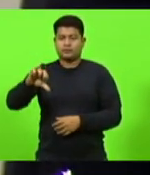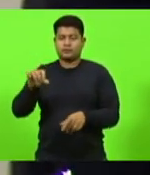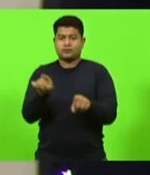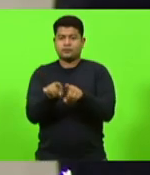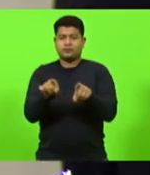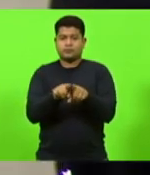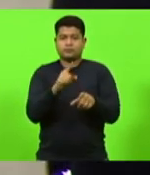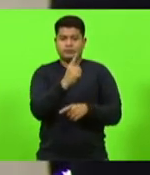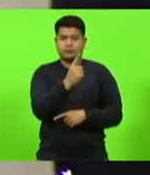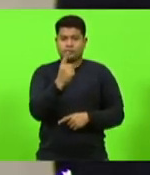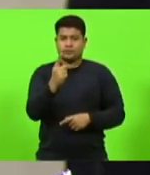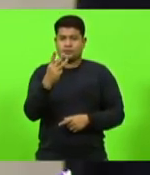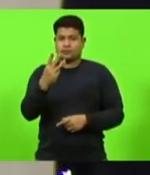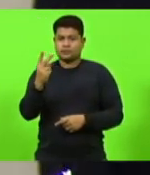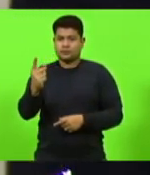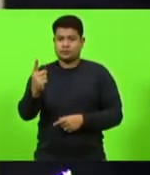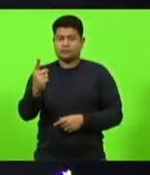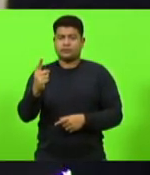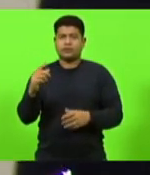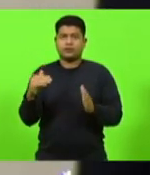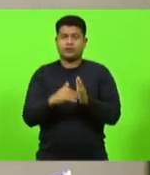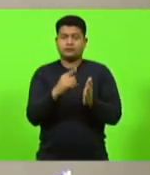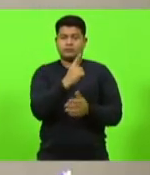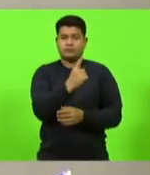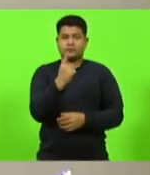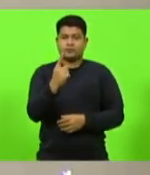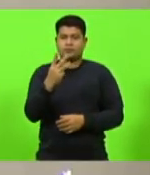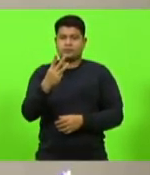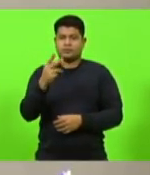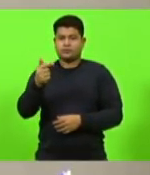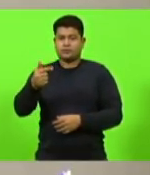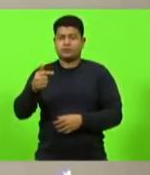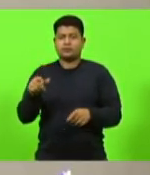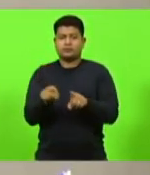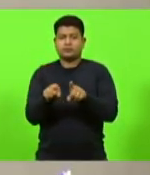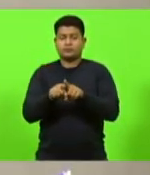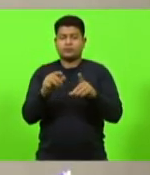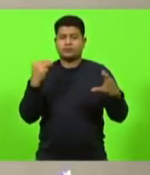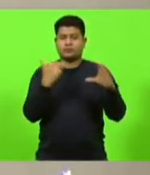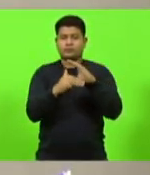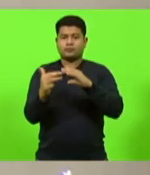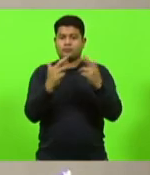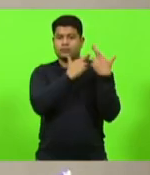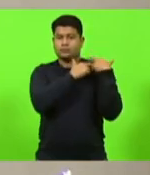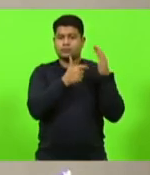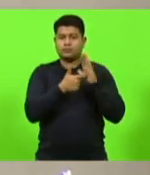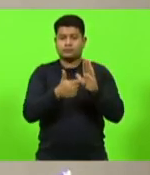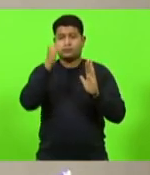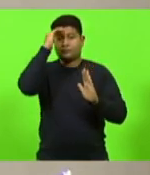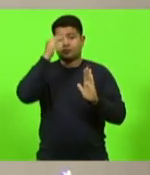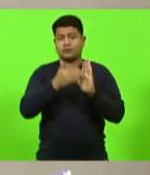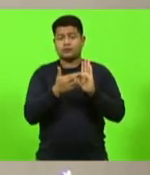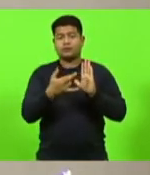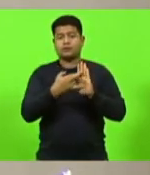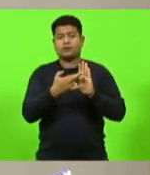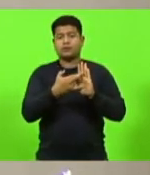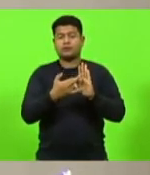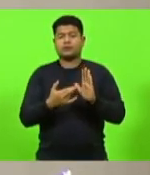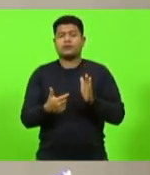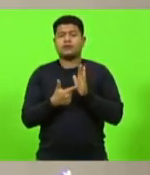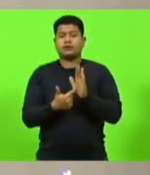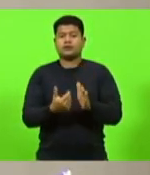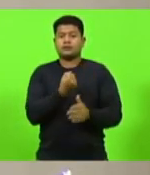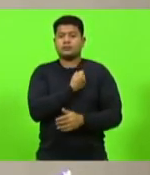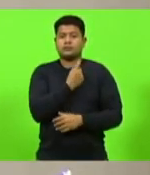a 1137. Esta presidência comunica e encaminhará aos destinatários, conforme determina o regimento interno, as seguintes indicações: indicações